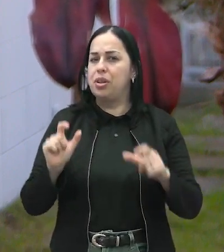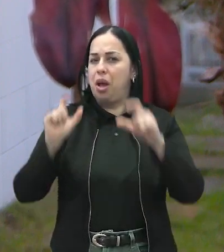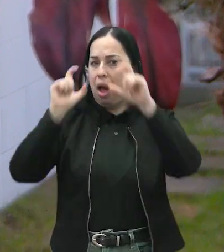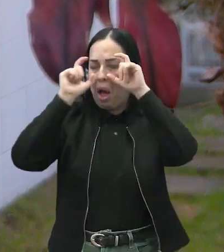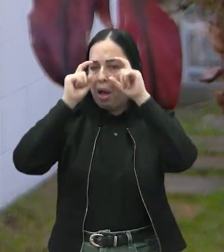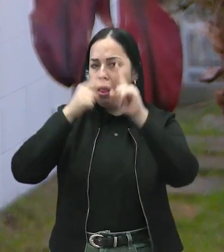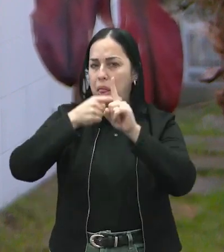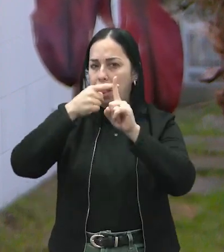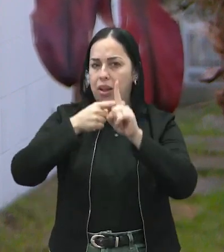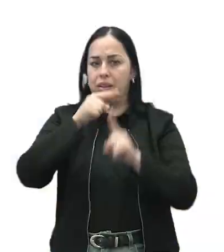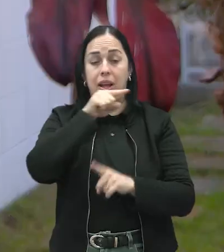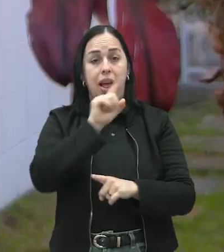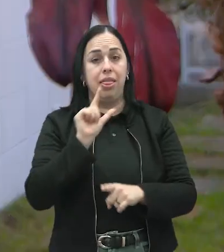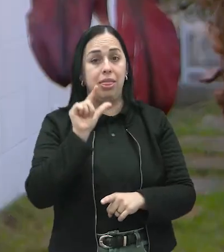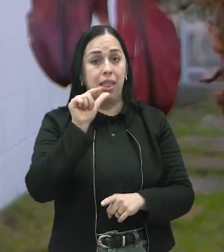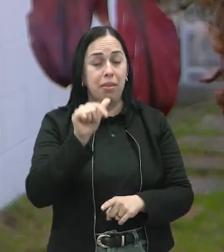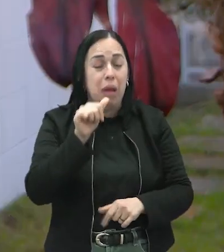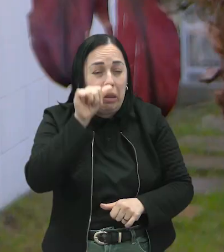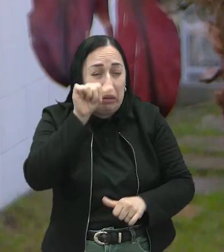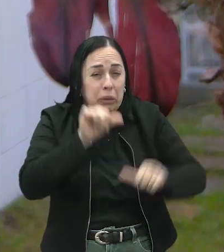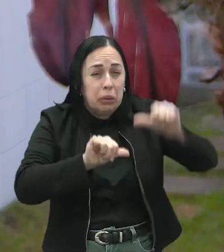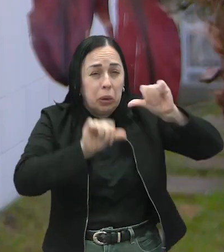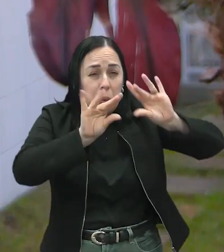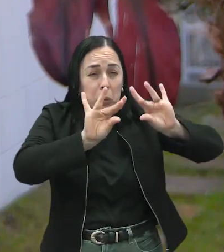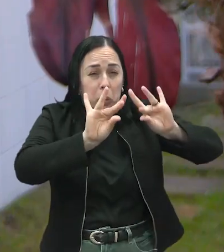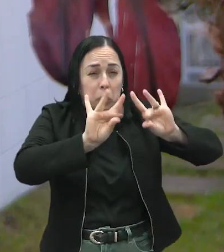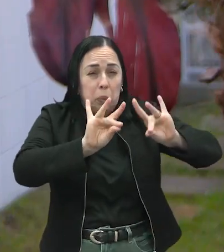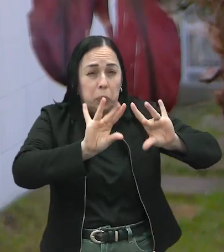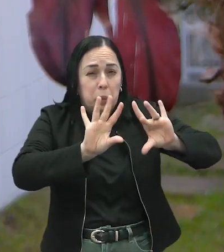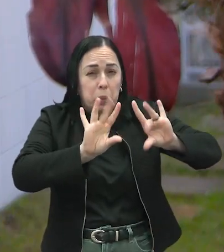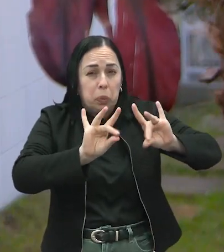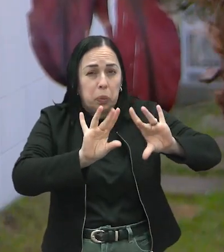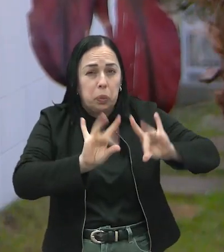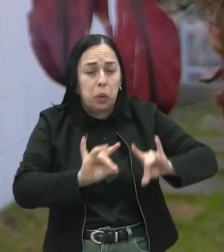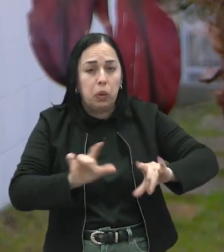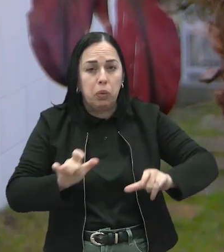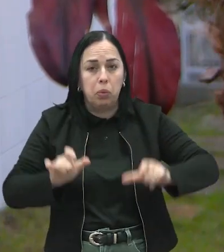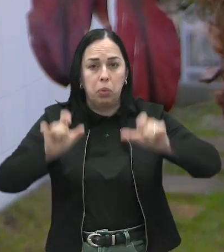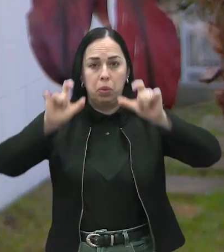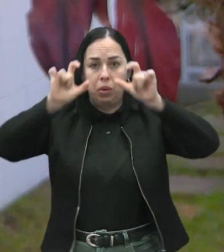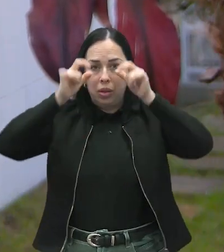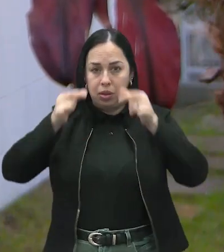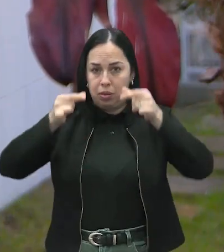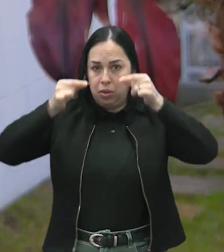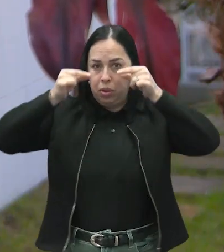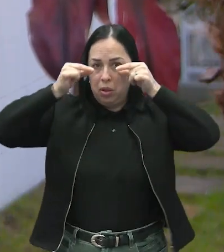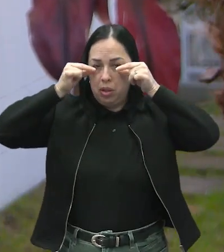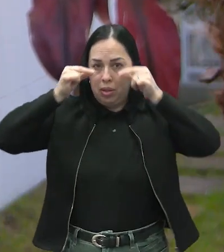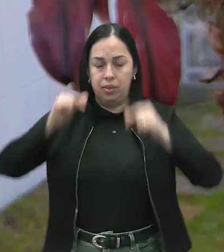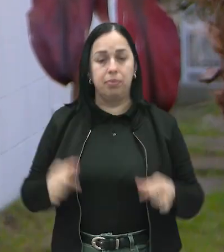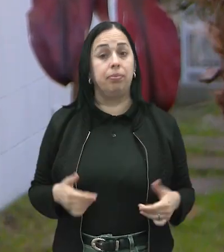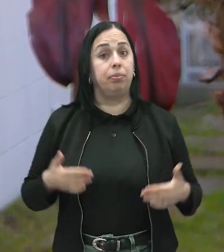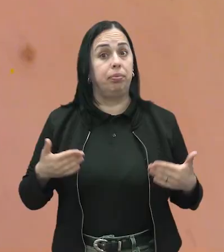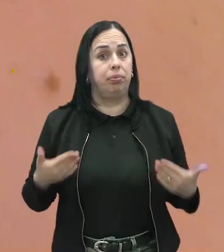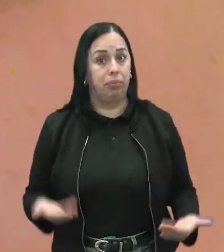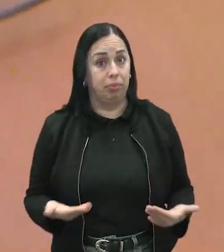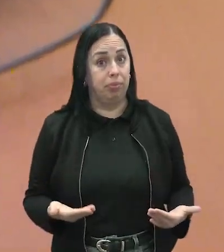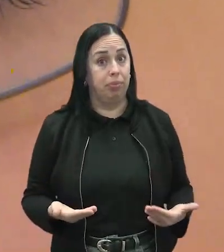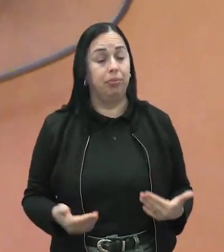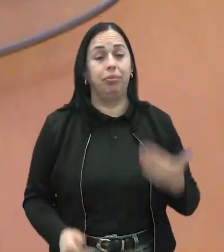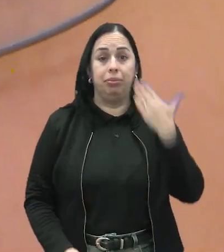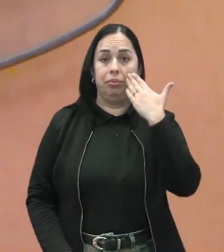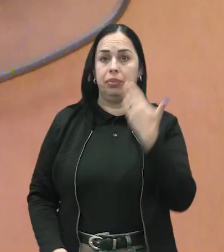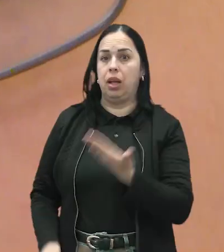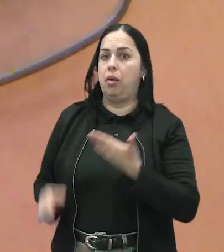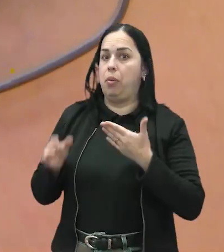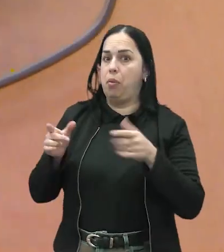ser a necessidade de um grau. E ele fez uma avaliação mais precisa usando um óculos de prisma ativo. Então,